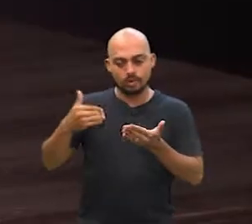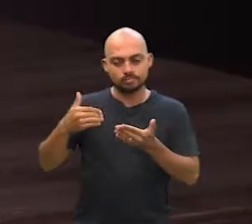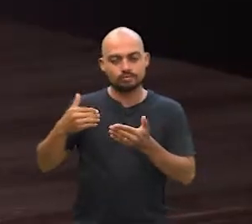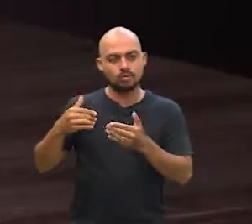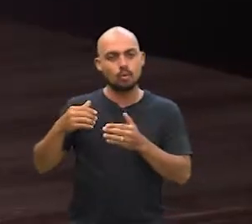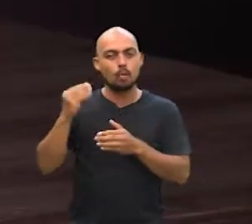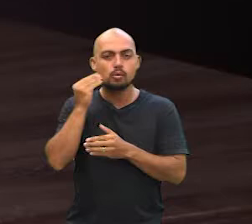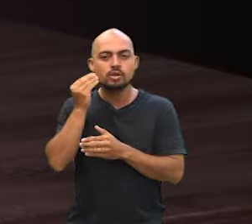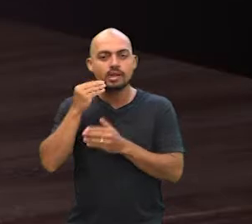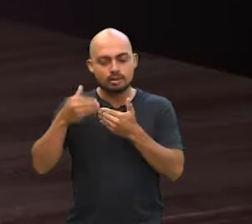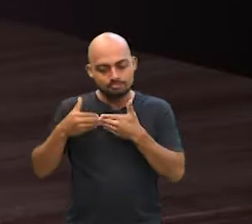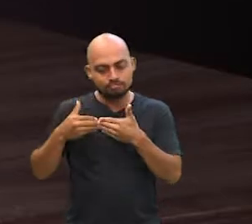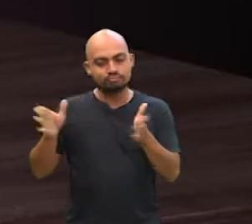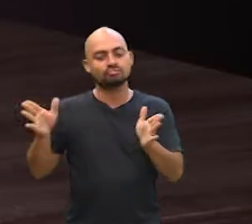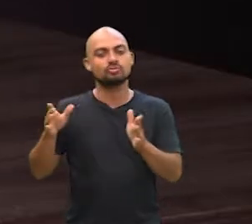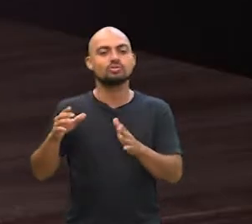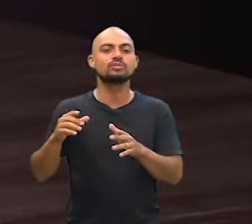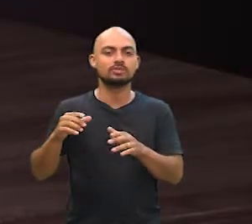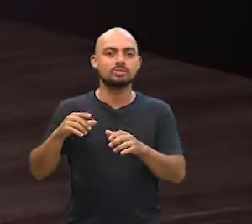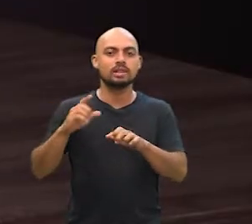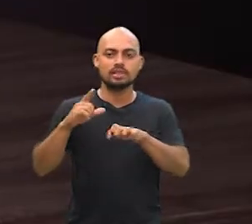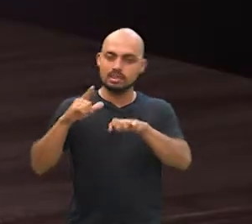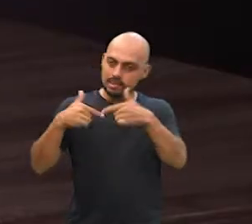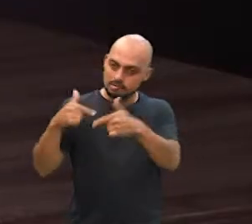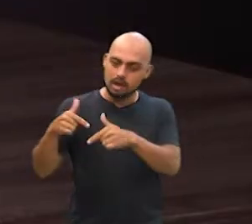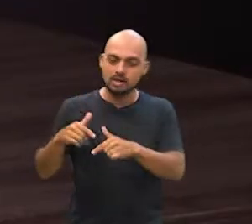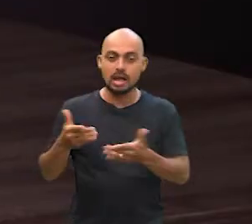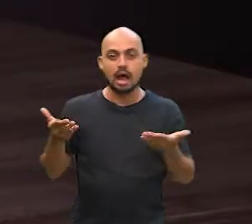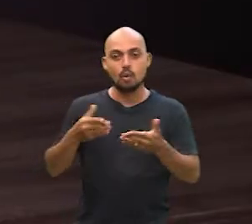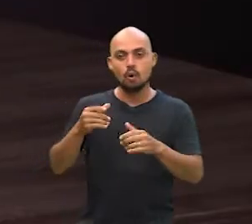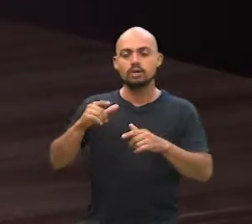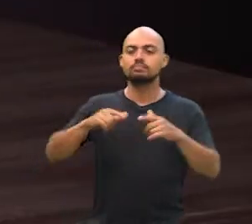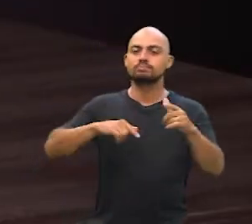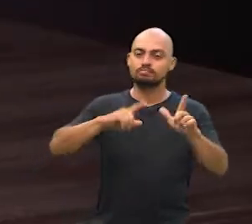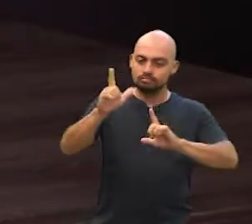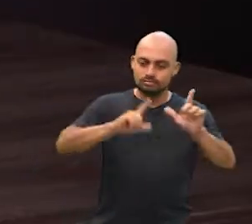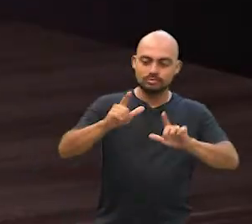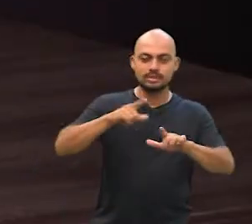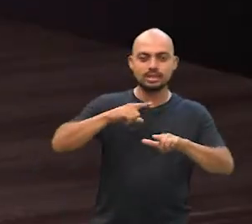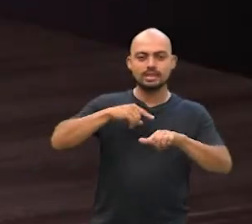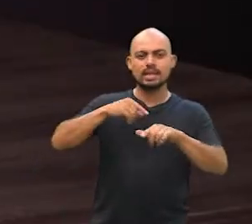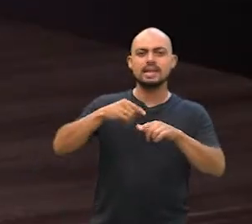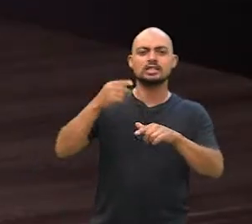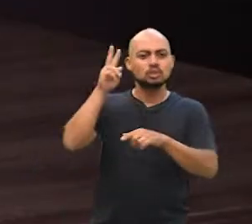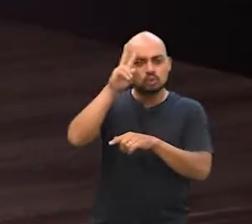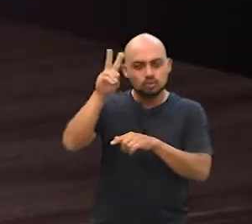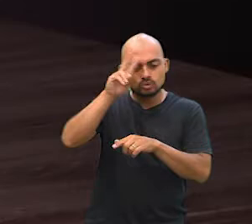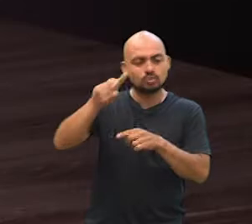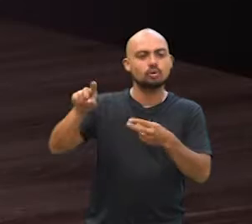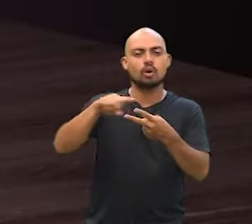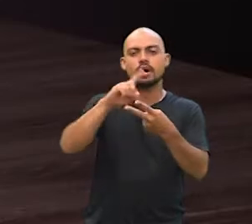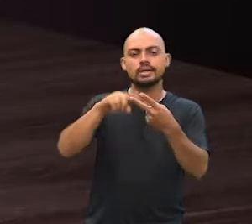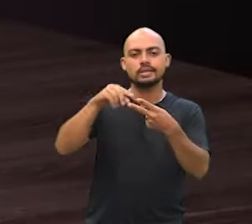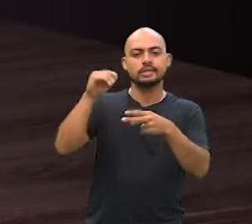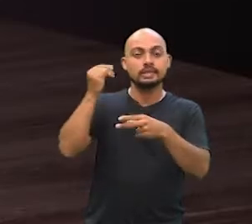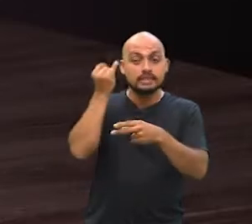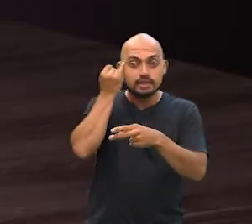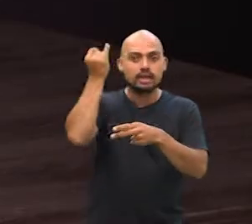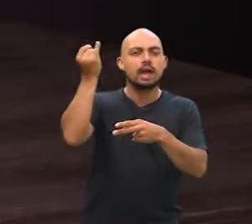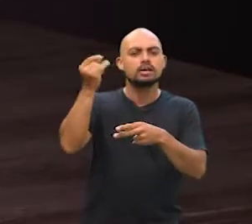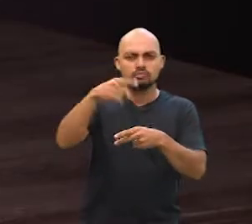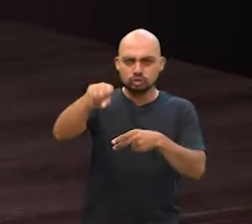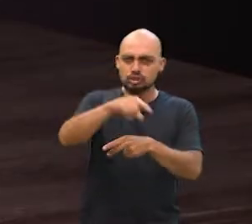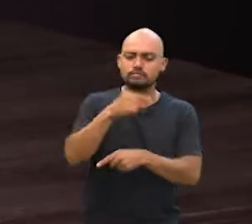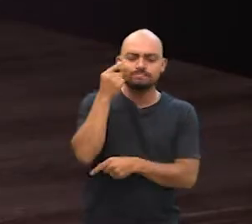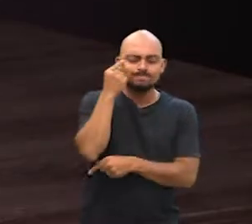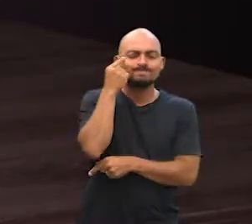A gente traz aqui no programa muitas ideias, muitos cases, muitos modelos que você pode aí pensar e